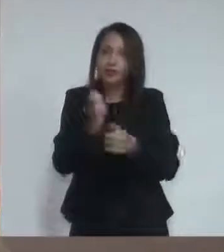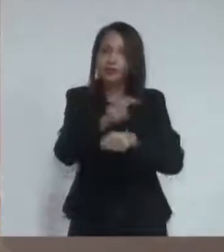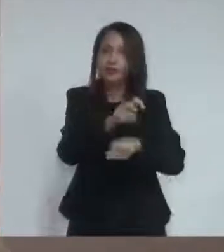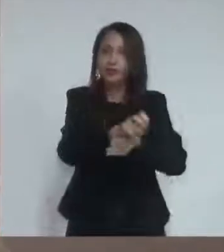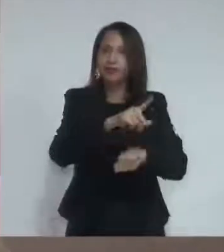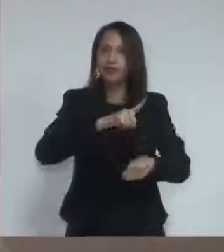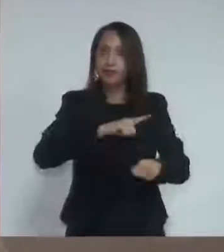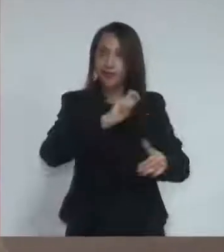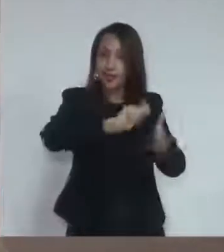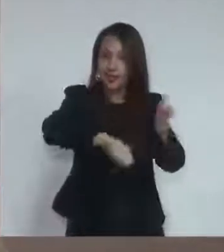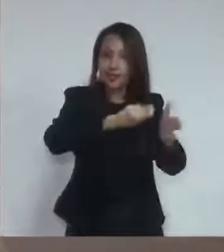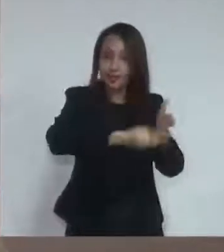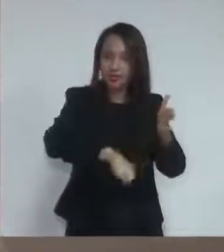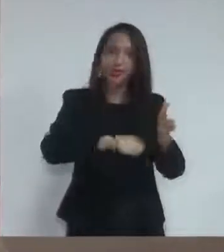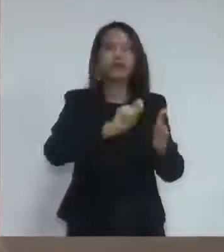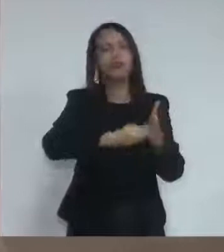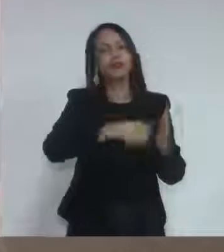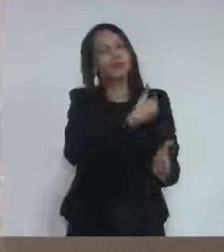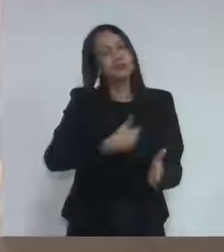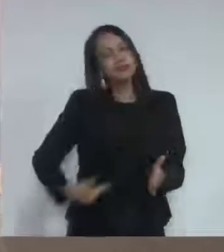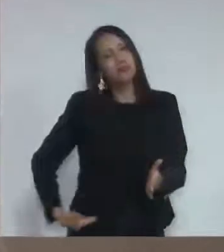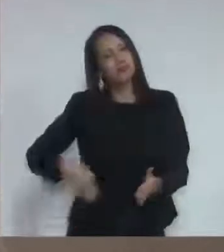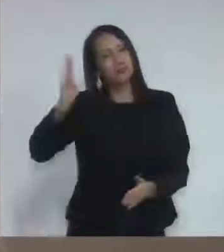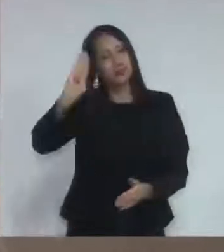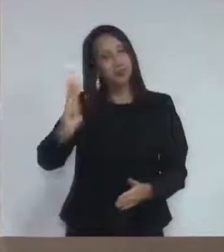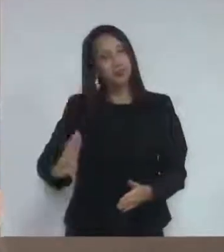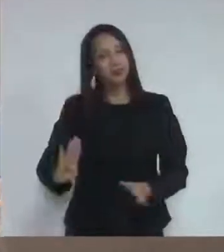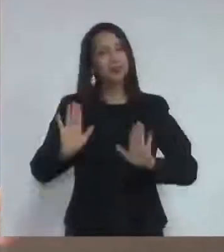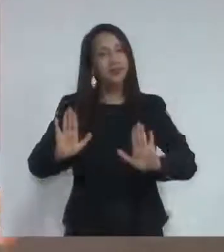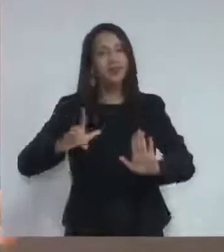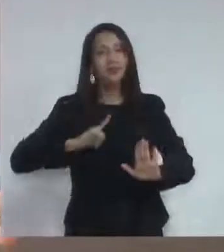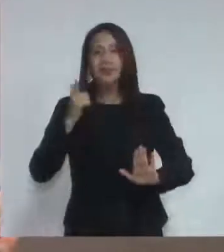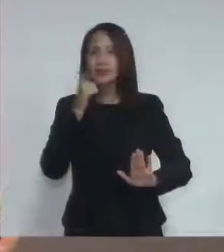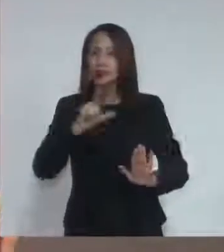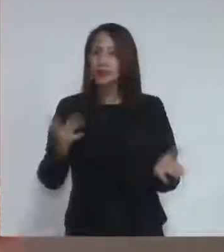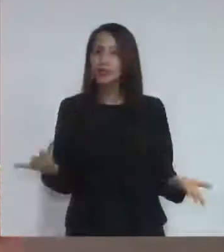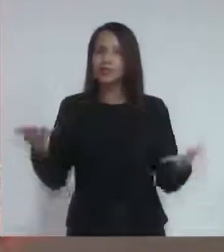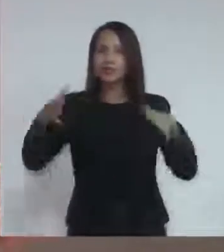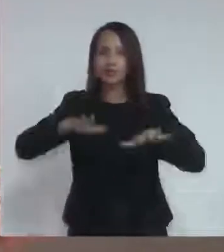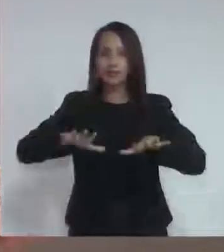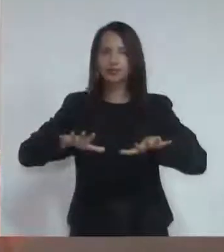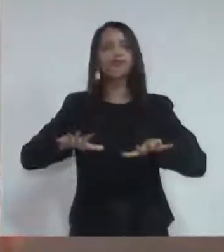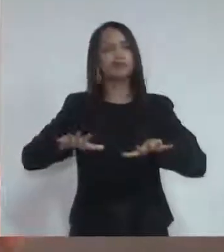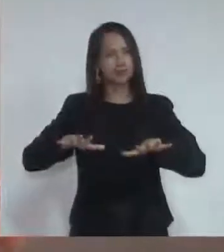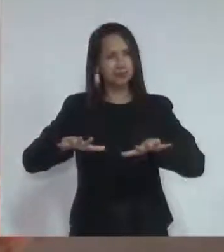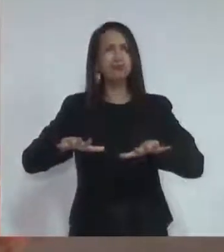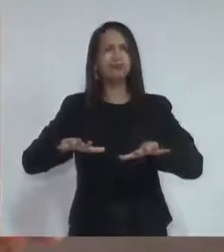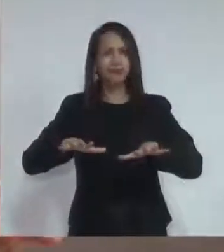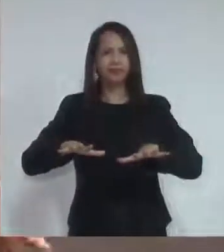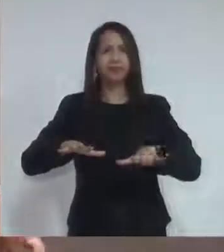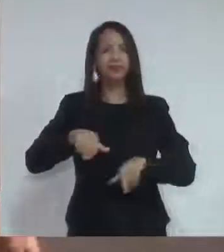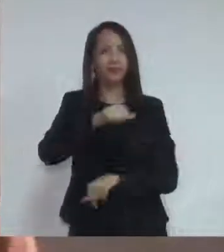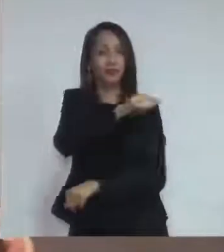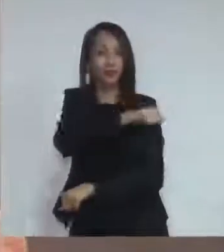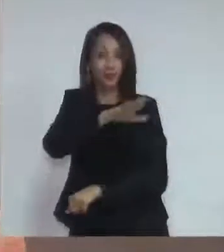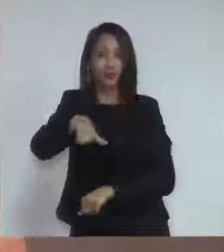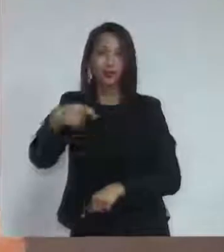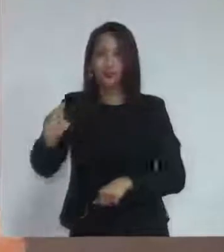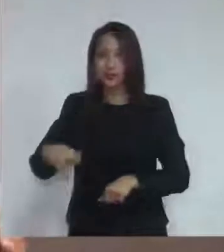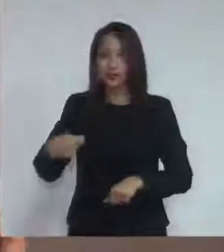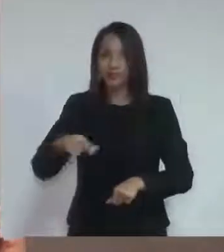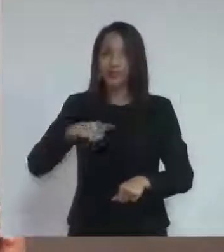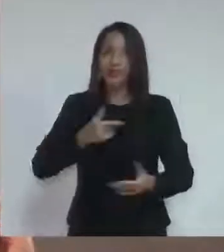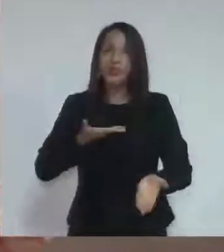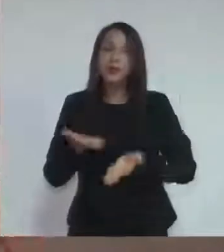ensino regular da rede pública no Brasil. Mas, para que a inclusão escolar seja completa, esses estudantes também precisam